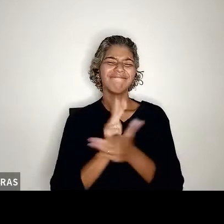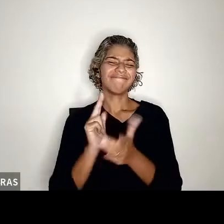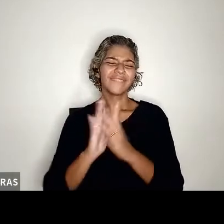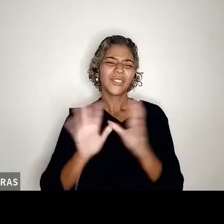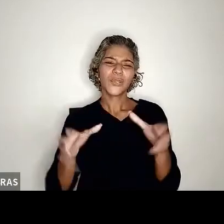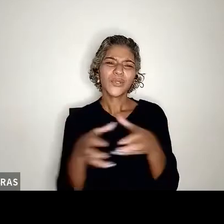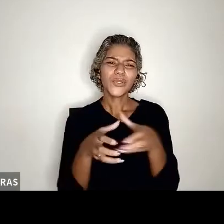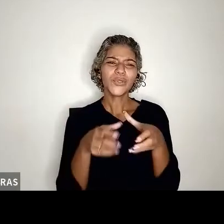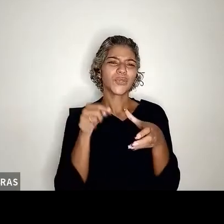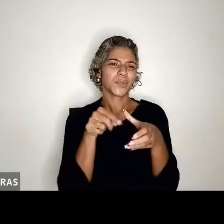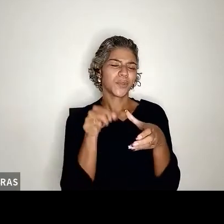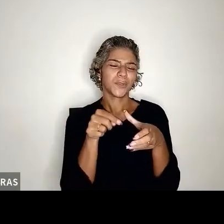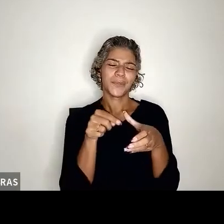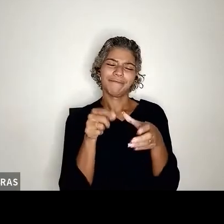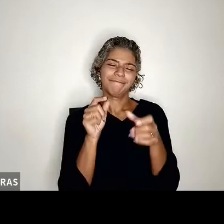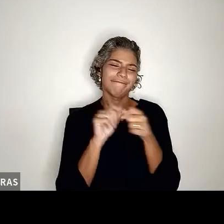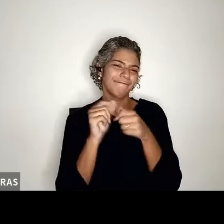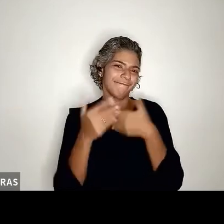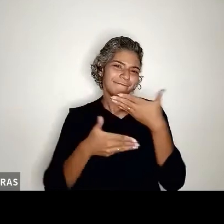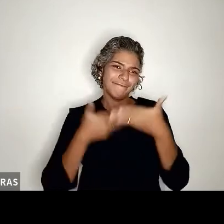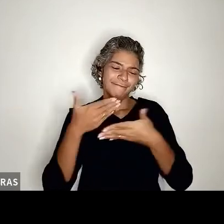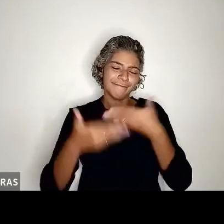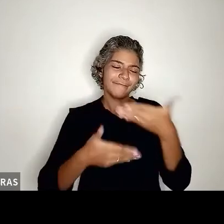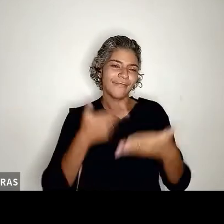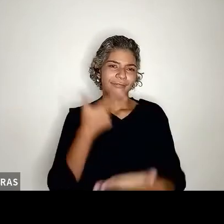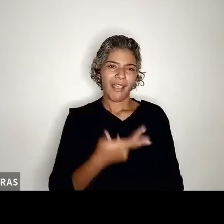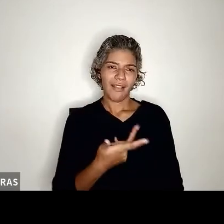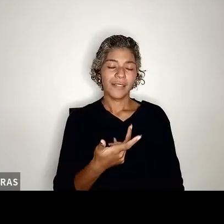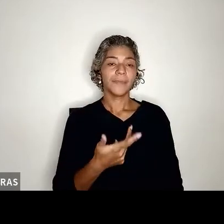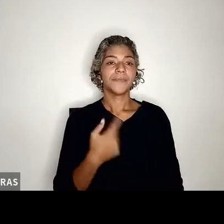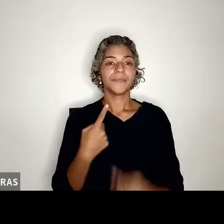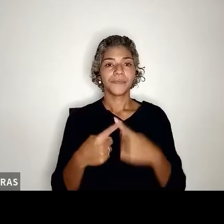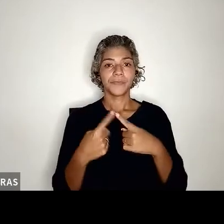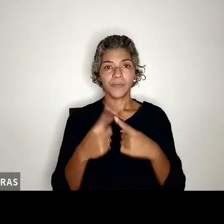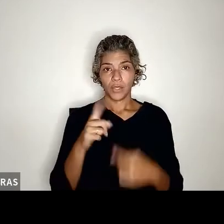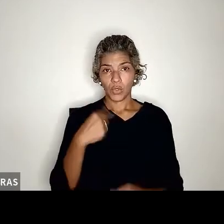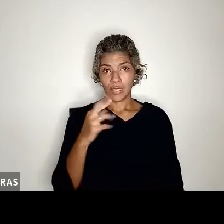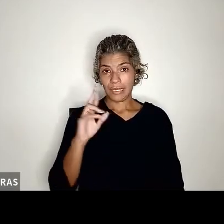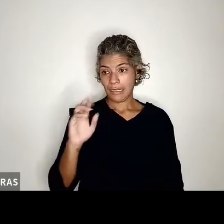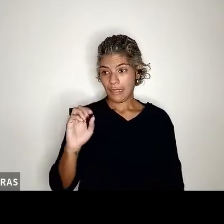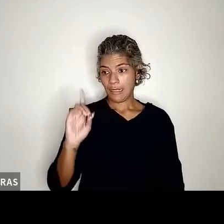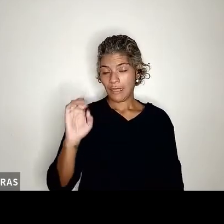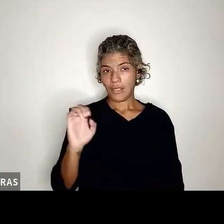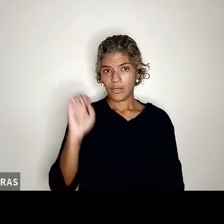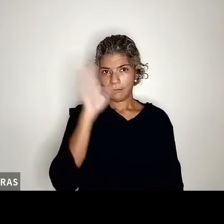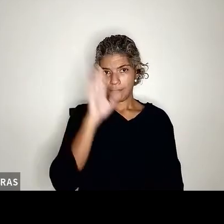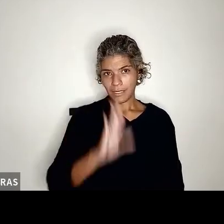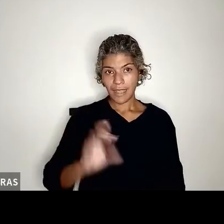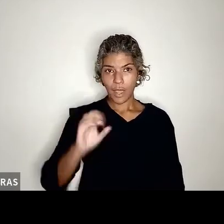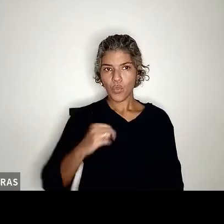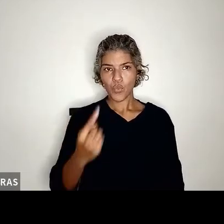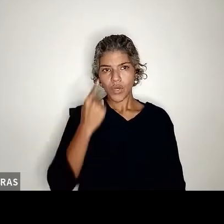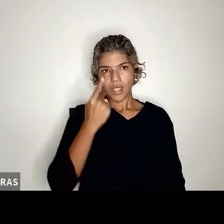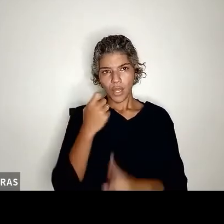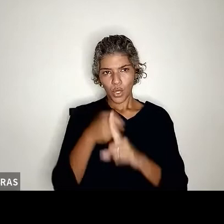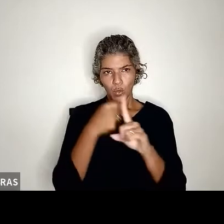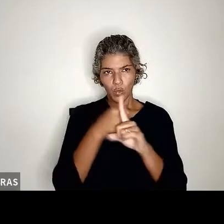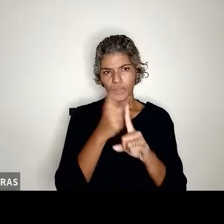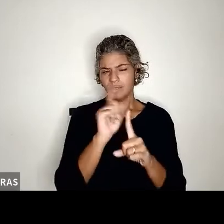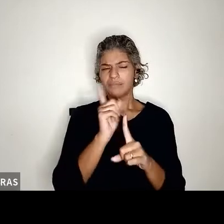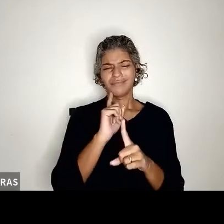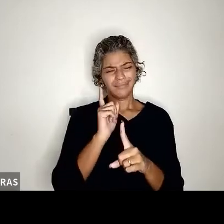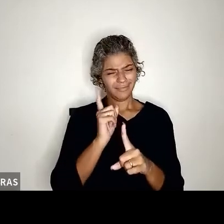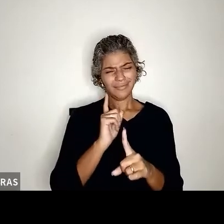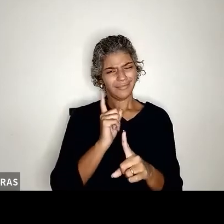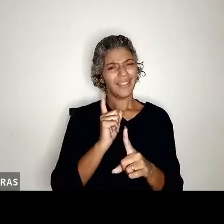nessa agenda, e vários outros grupos. Não estou dizendo que a Rede Brasileira de Mulheres Cientistas é a única, muito antes, pelo contrário. Estamos aí vindo numa trajetória